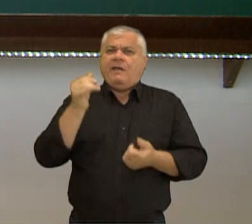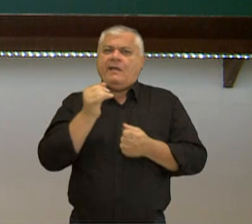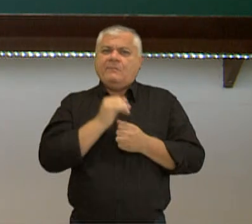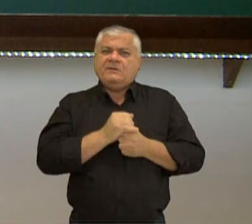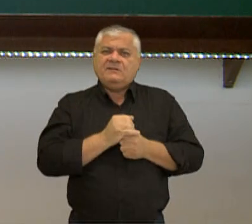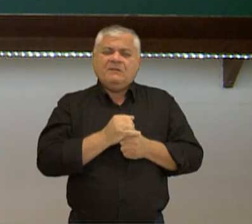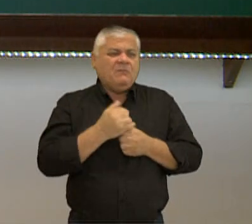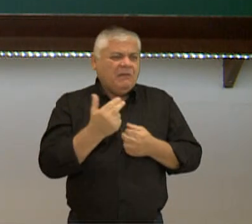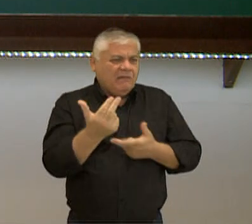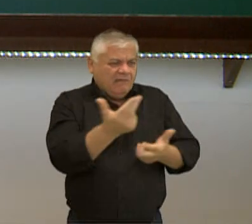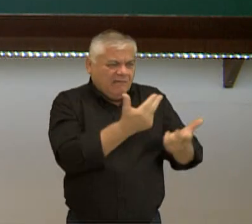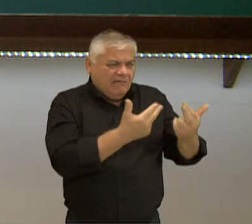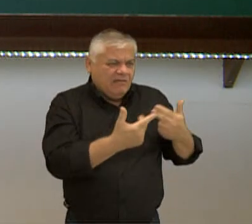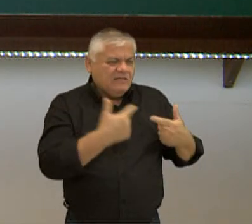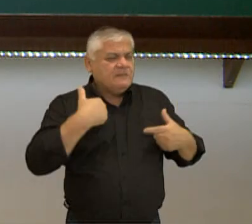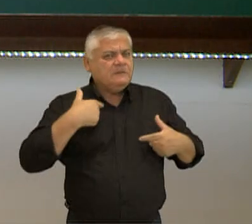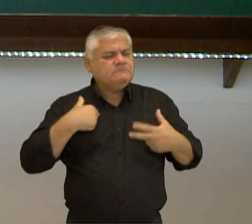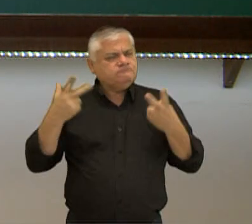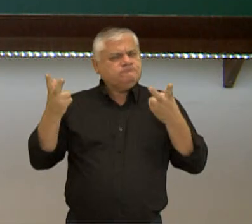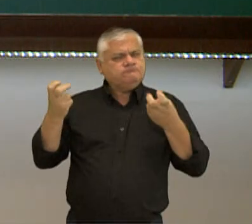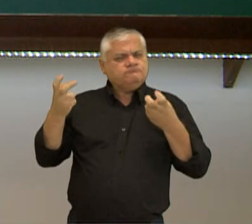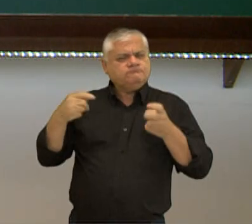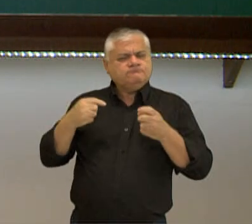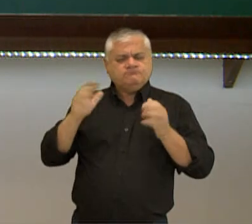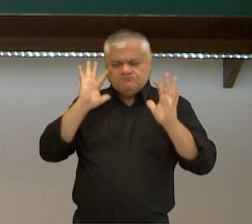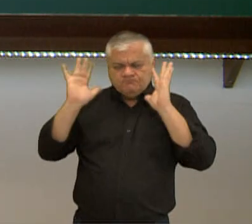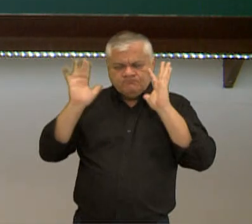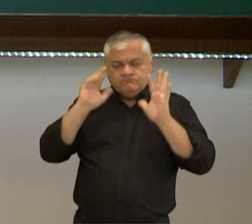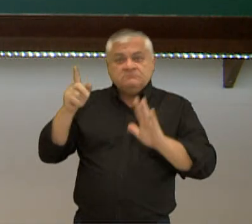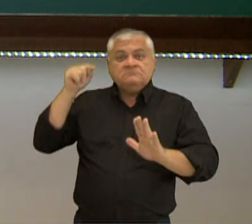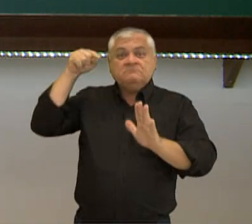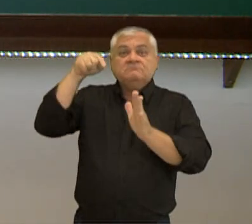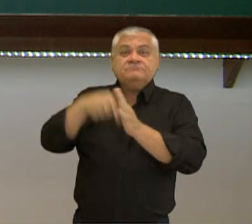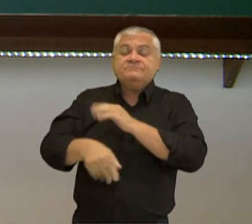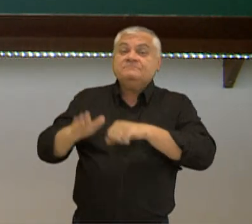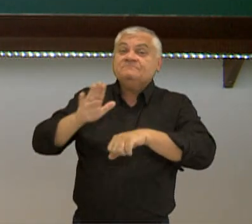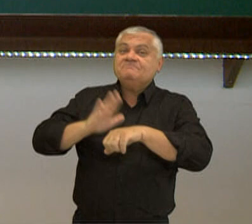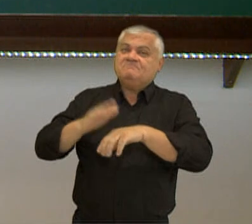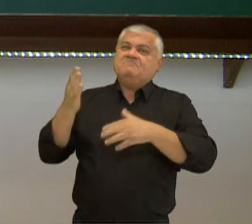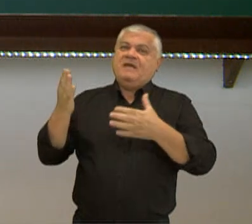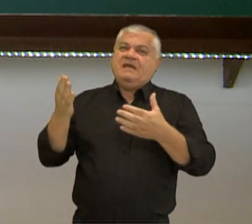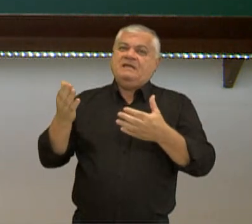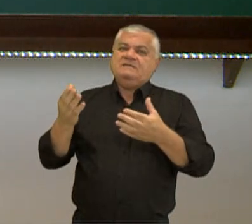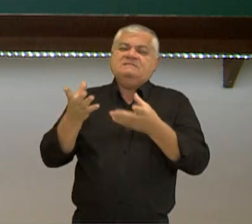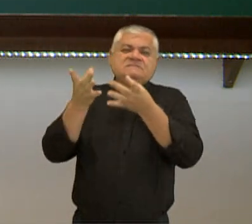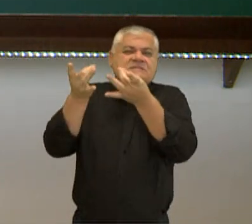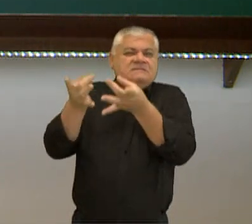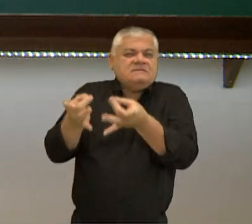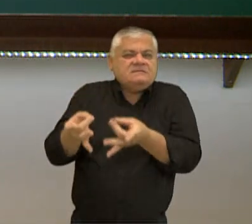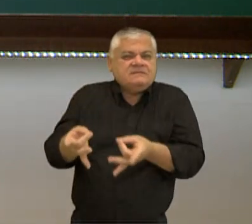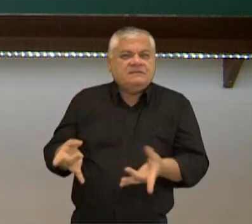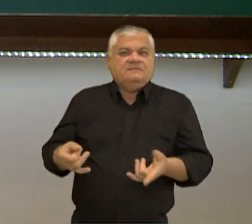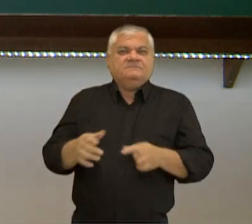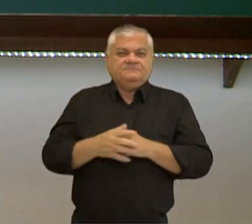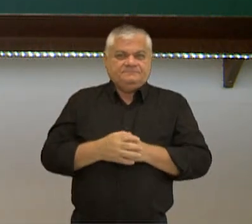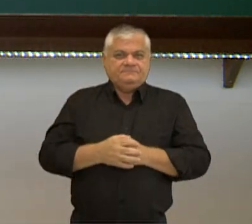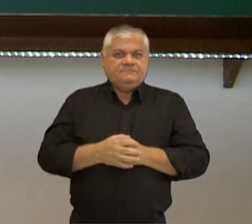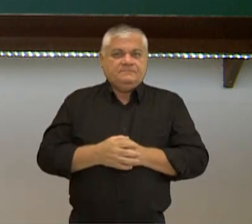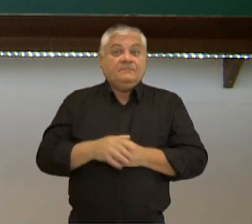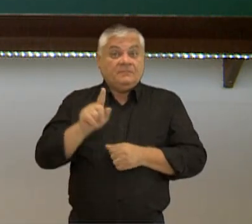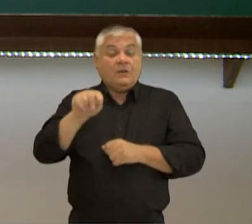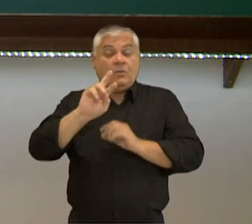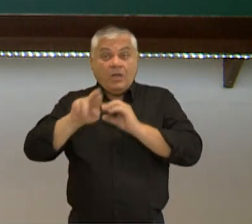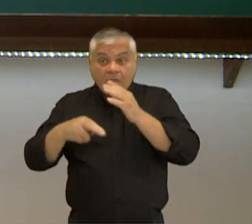e, consequentemente, trazer um grau mais apurado de pensamento e de ações. Certo? Então, o Renascimento,